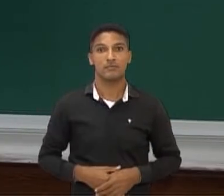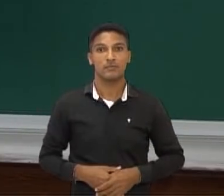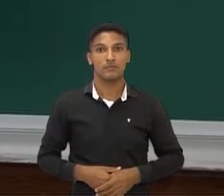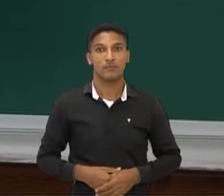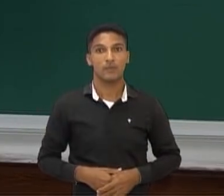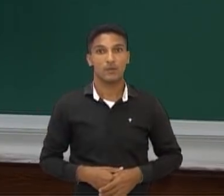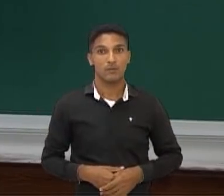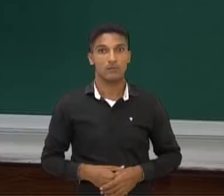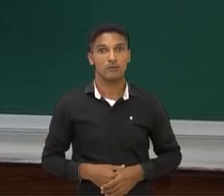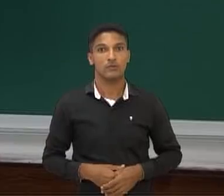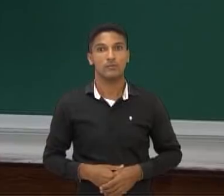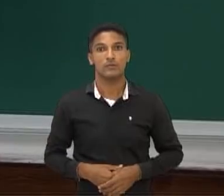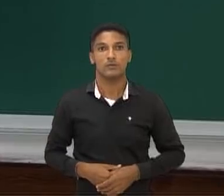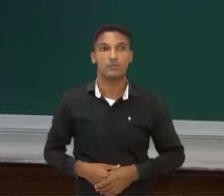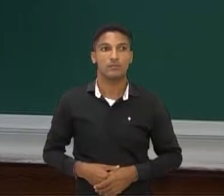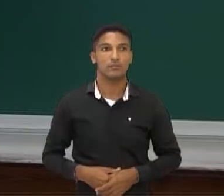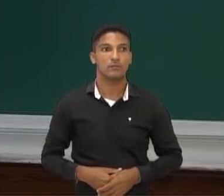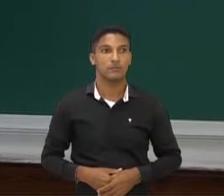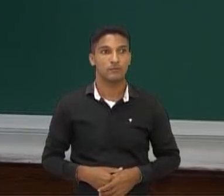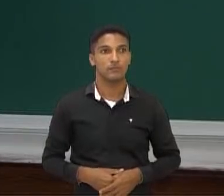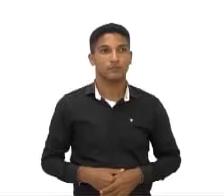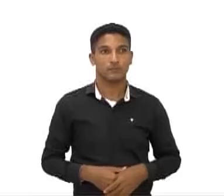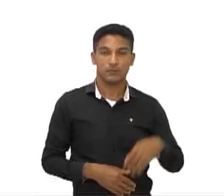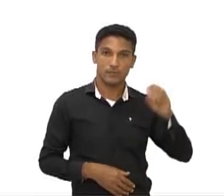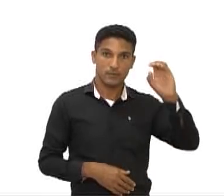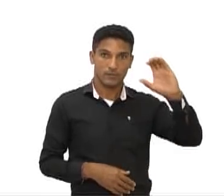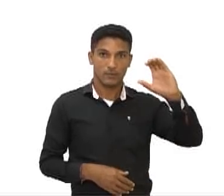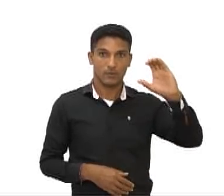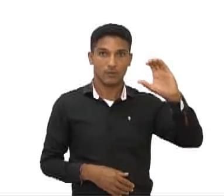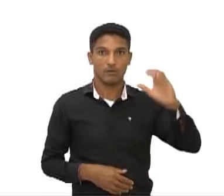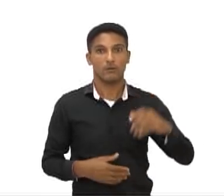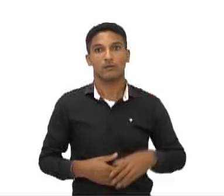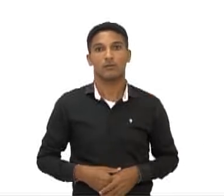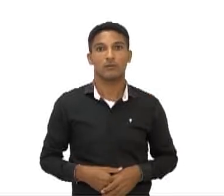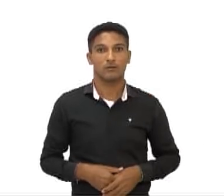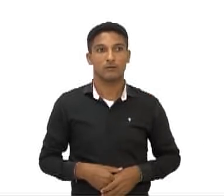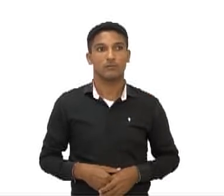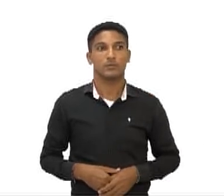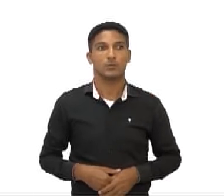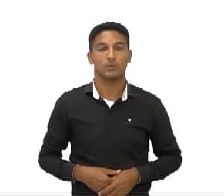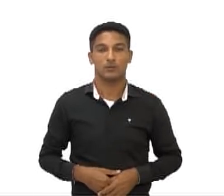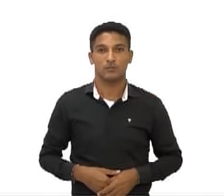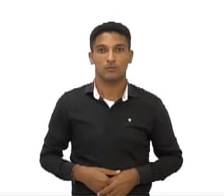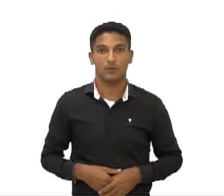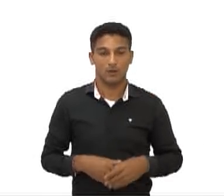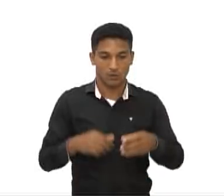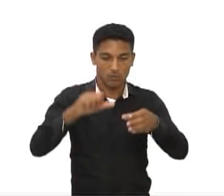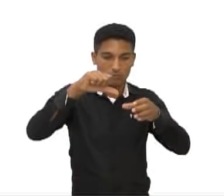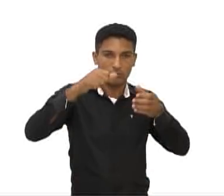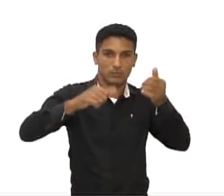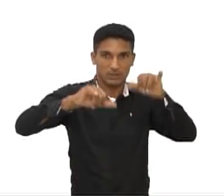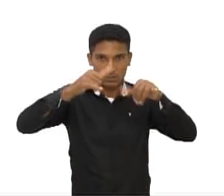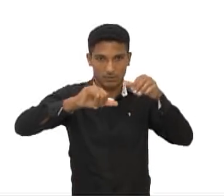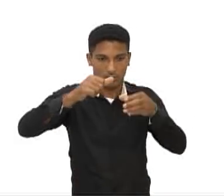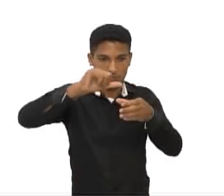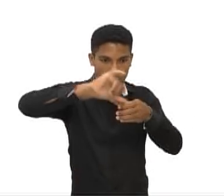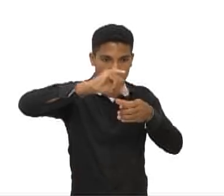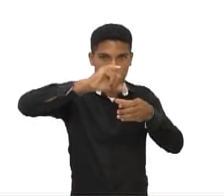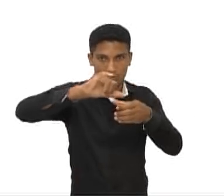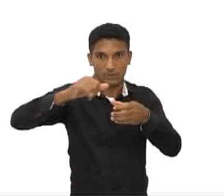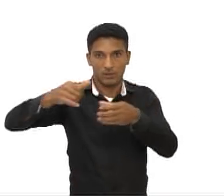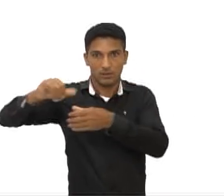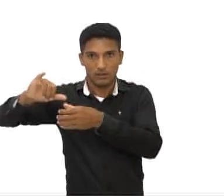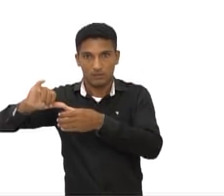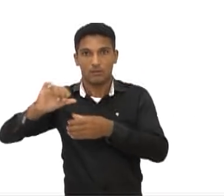uma maneira de diferenciá-los. C. Uma substância química composta possui massa